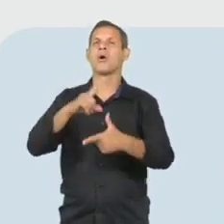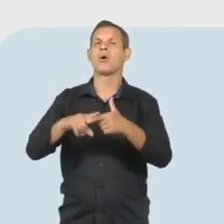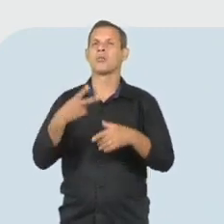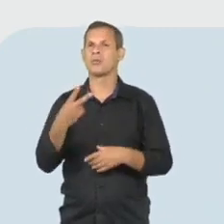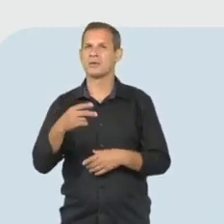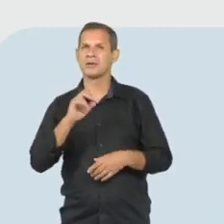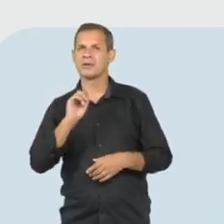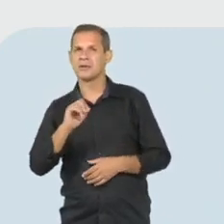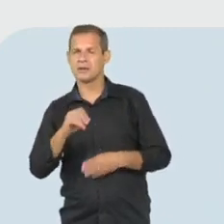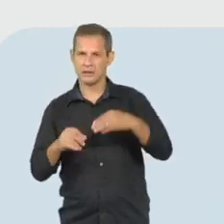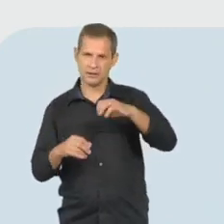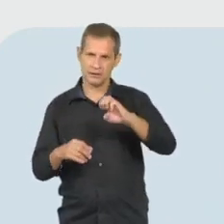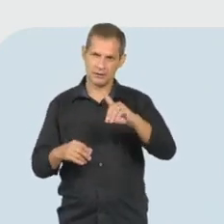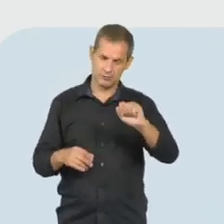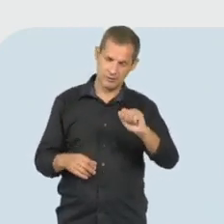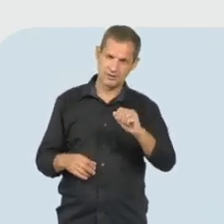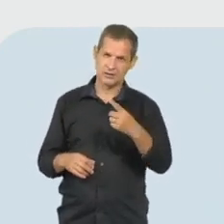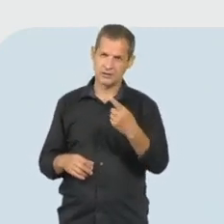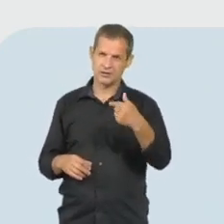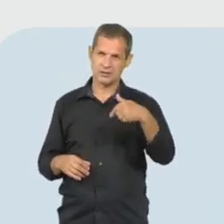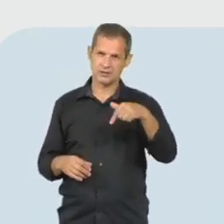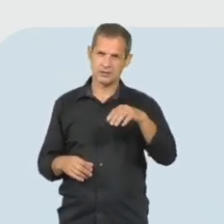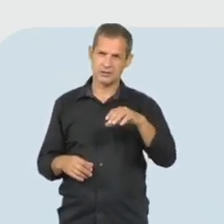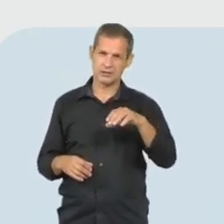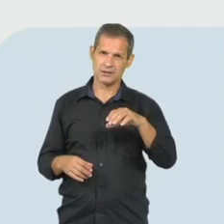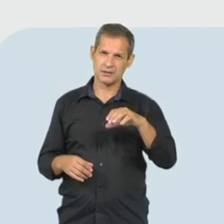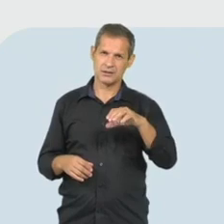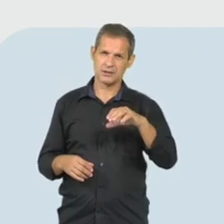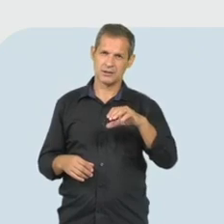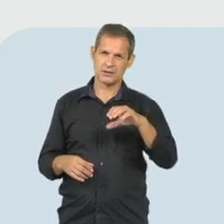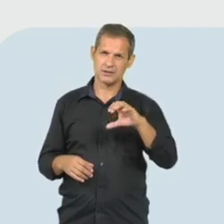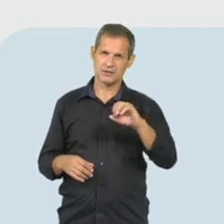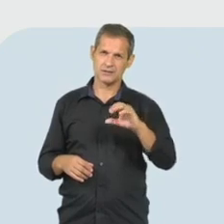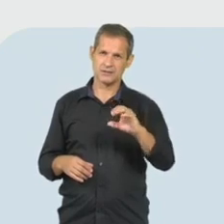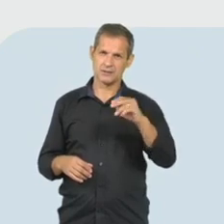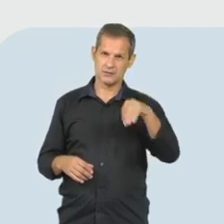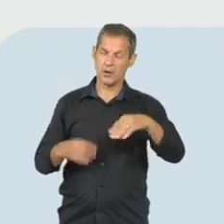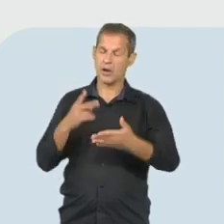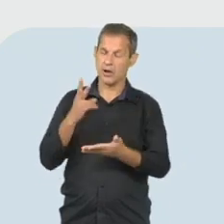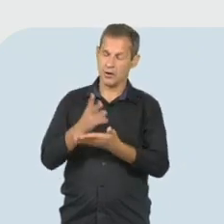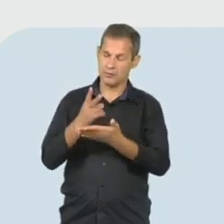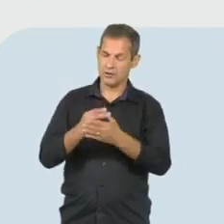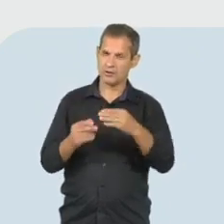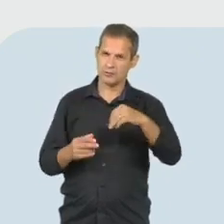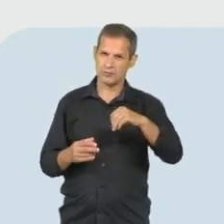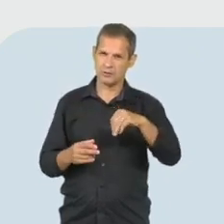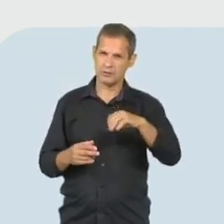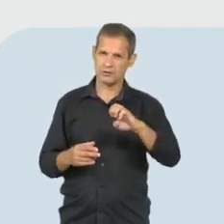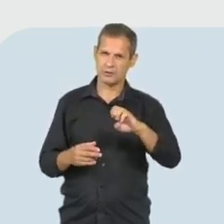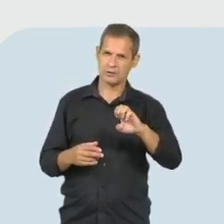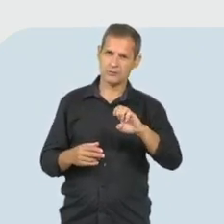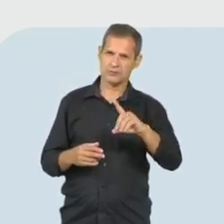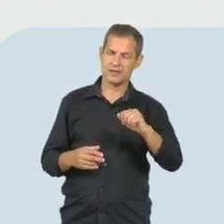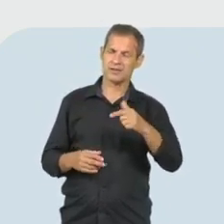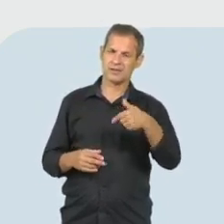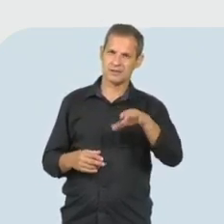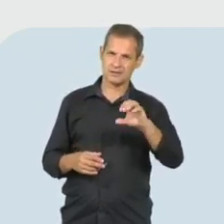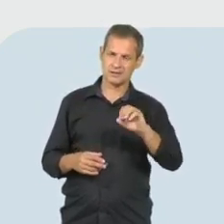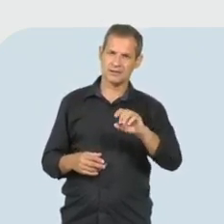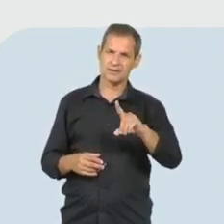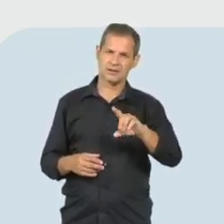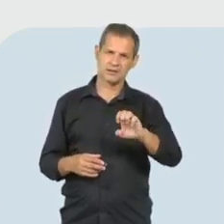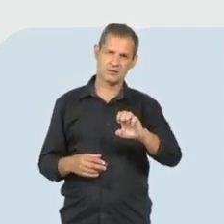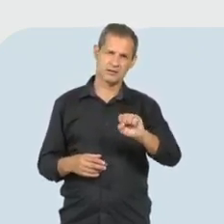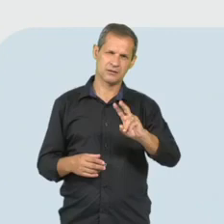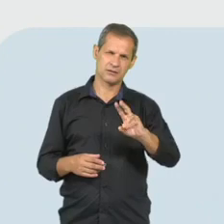está dizendo aqui que a média é 170 centímetros, o procedimento é o mesmo, média 70, O desvio padrão